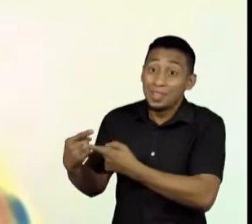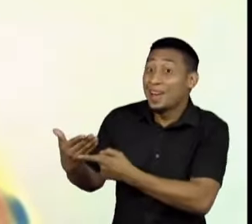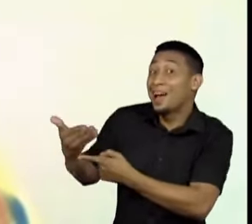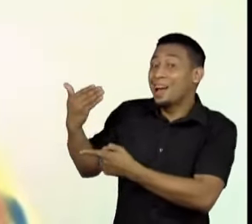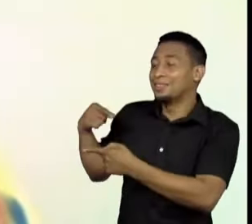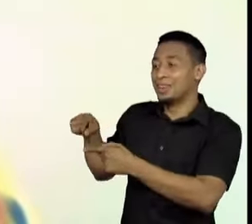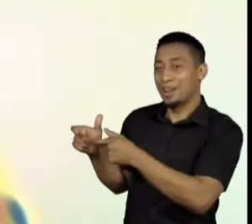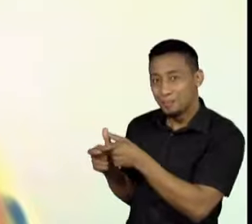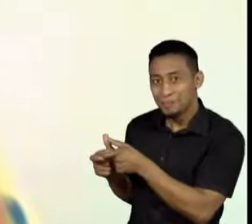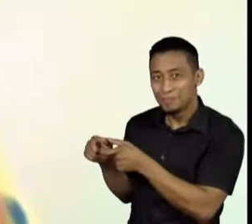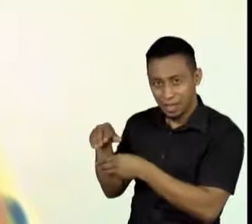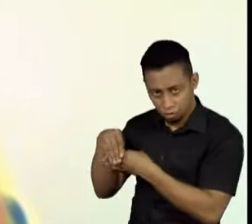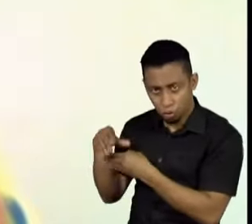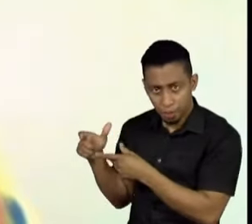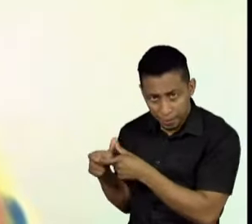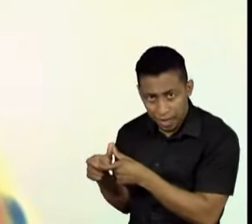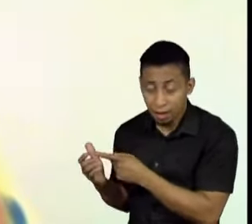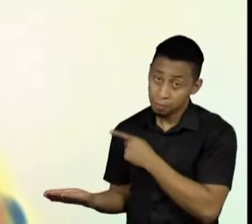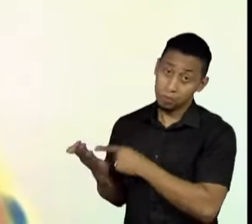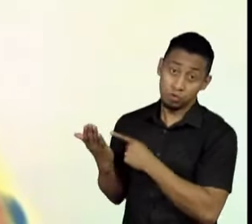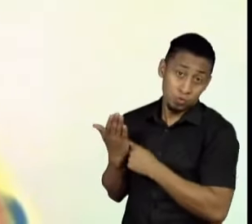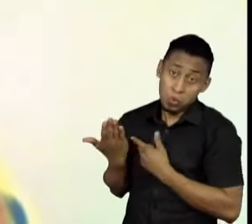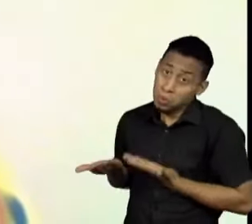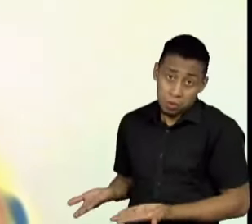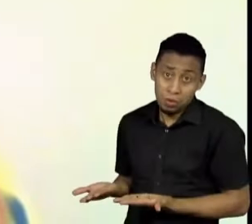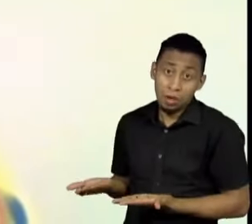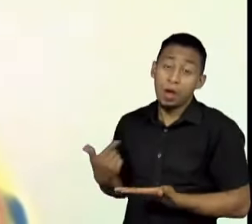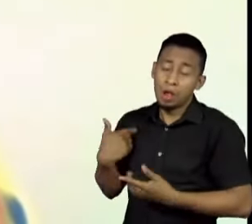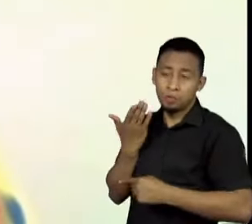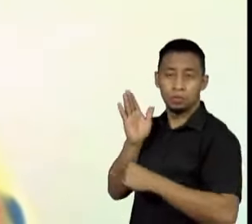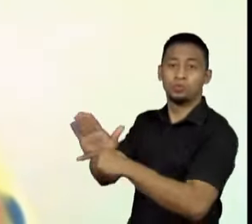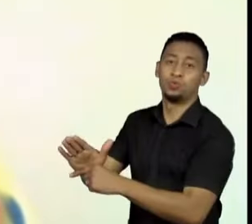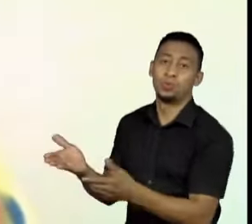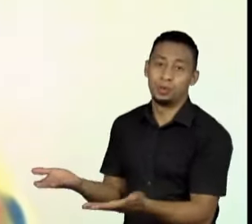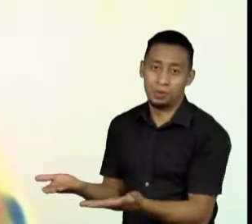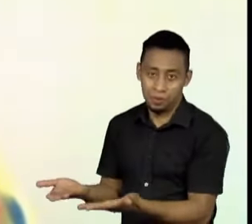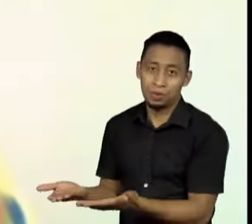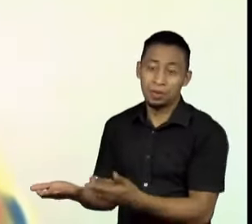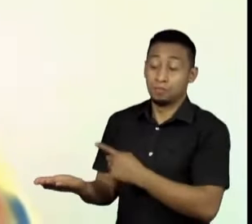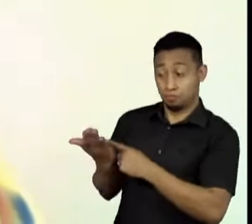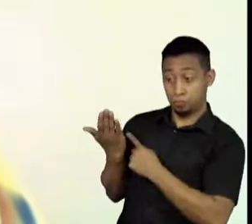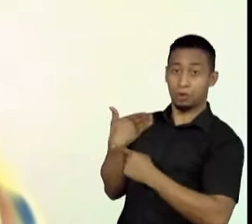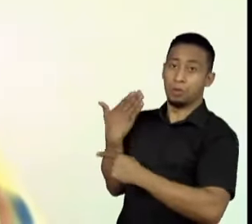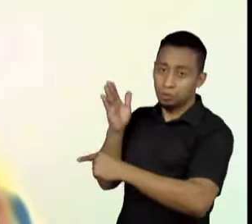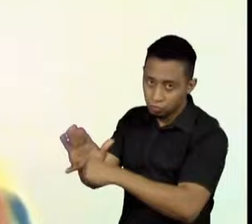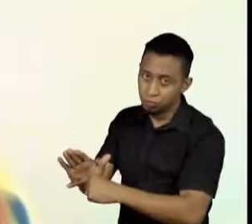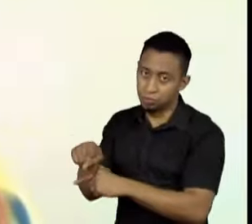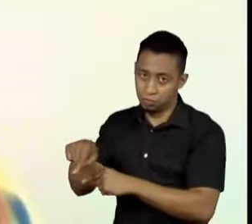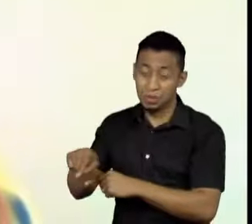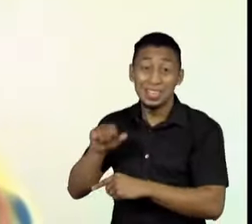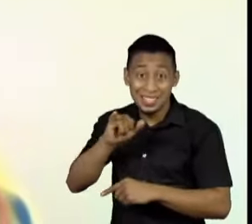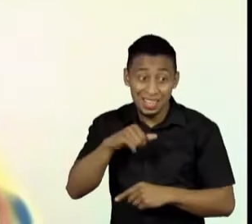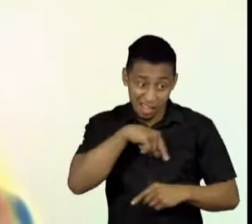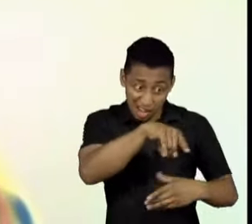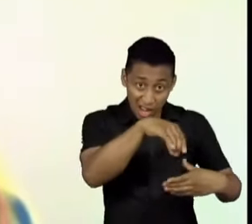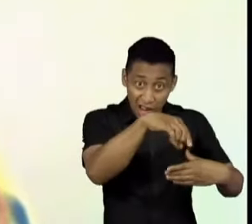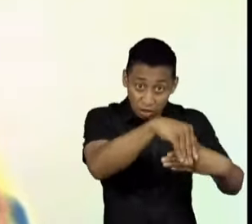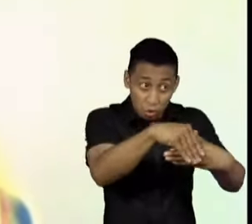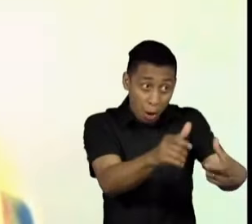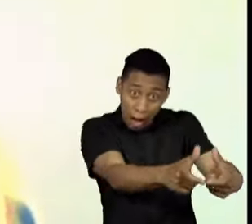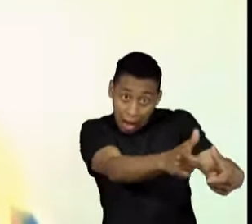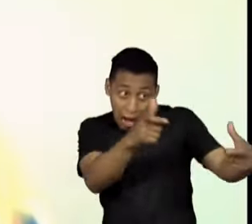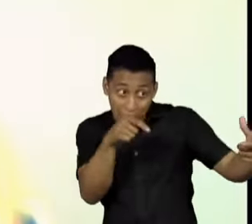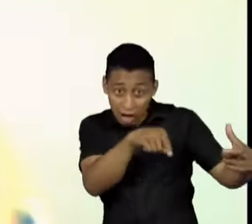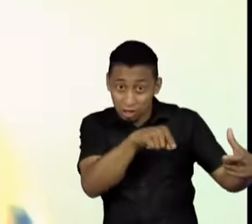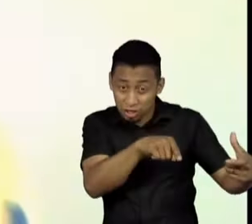passagem. Se eu tiver de editar com uma editora grande e tiver de ser exclusiva dessa editora e deixar essas outras com as